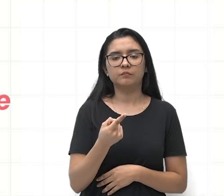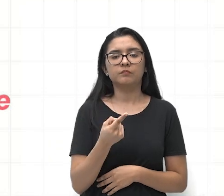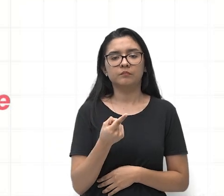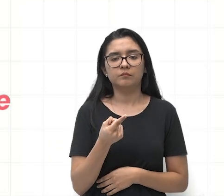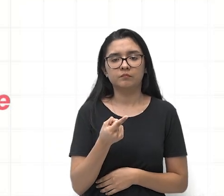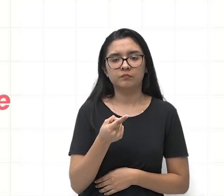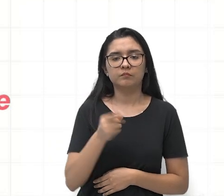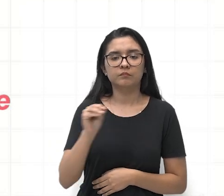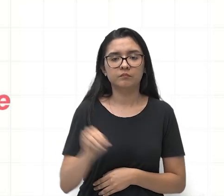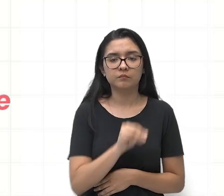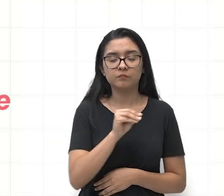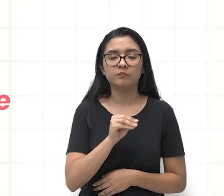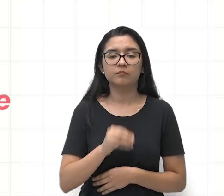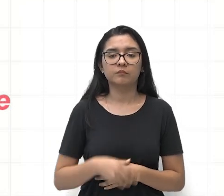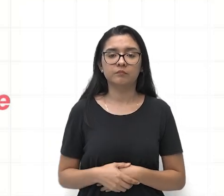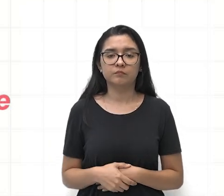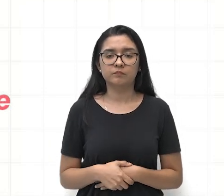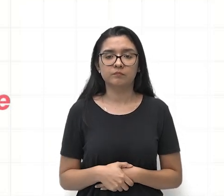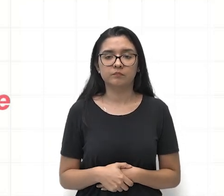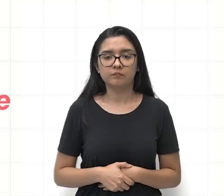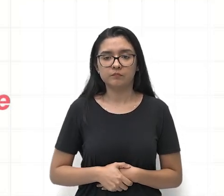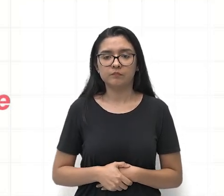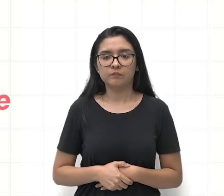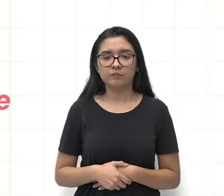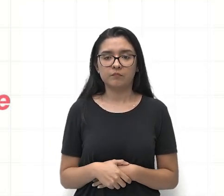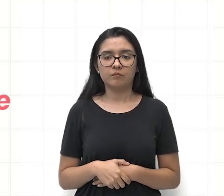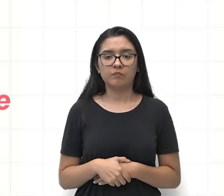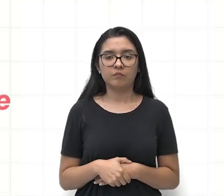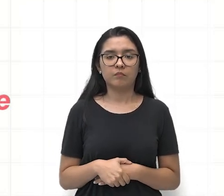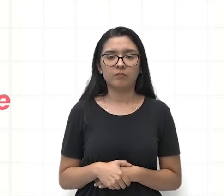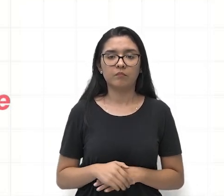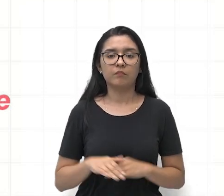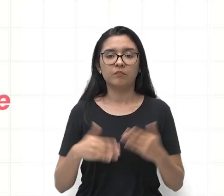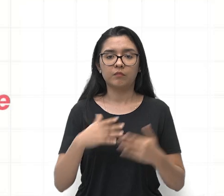direita. Então, ó, vai ficar assim, ó,